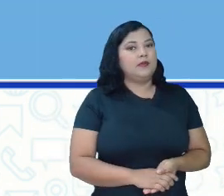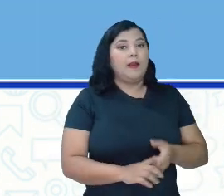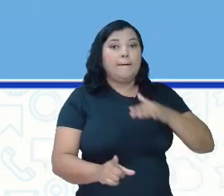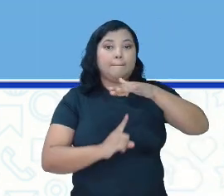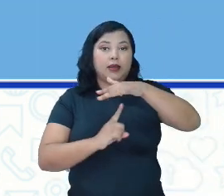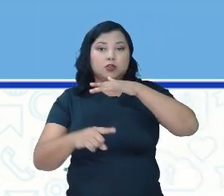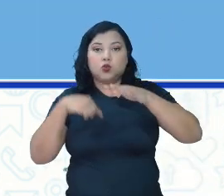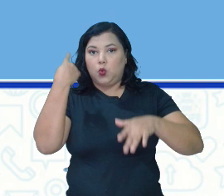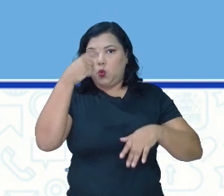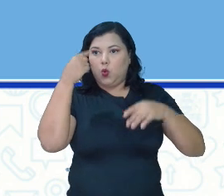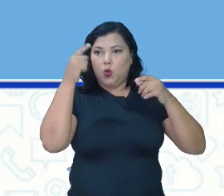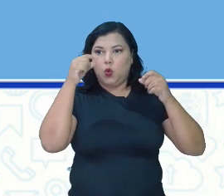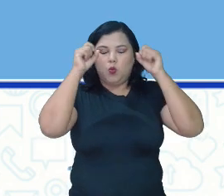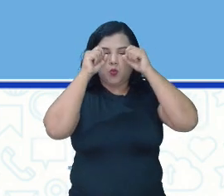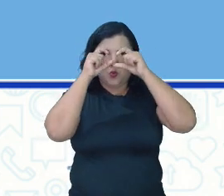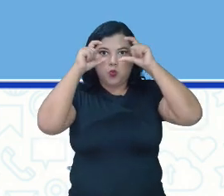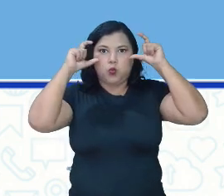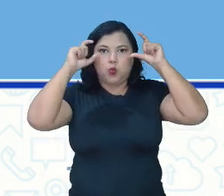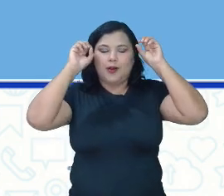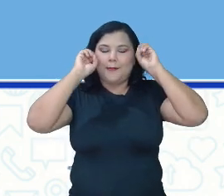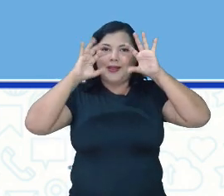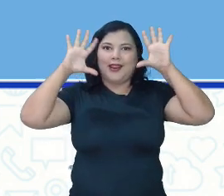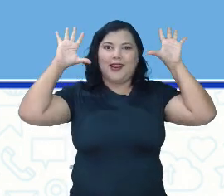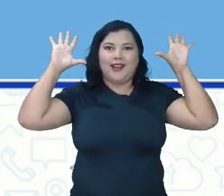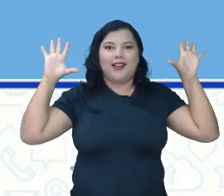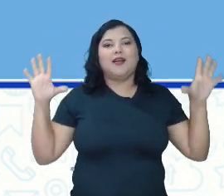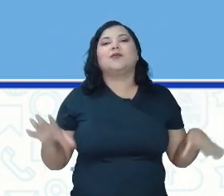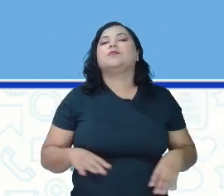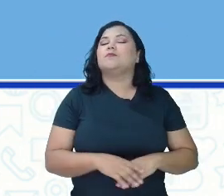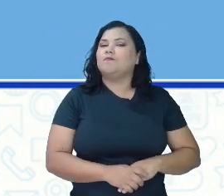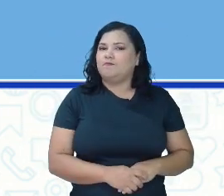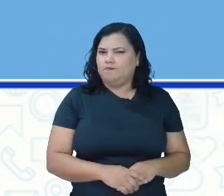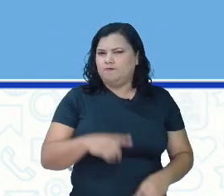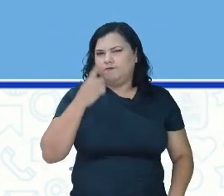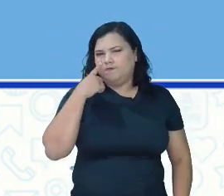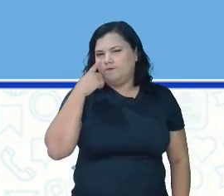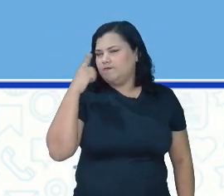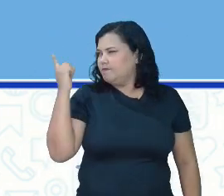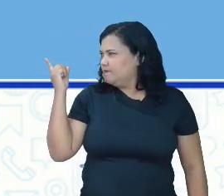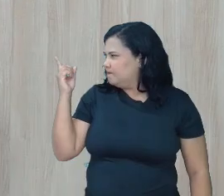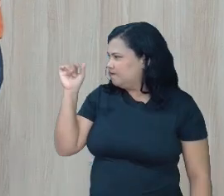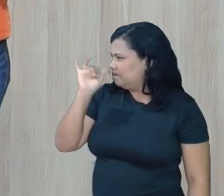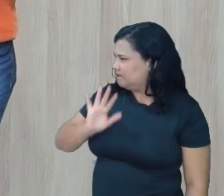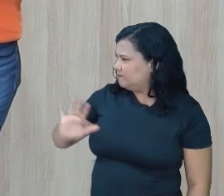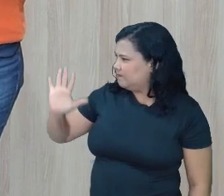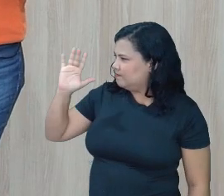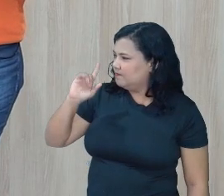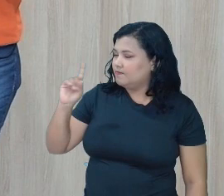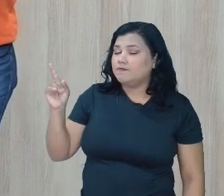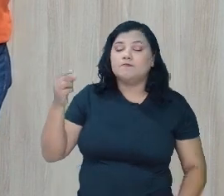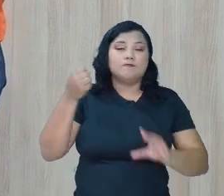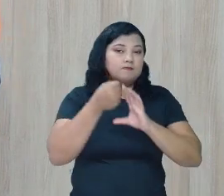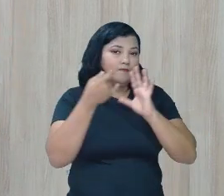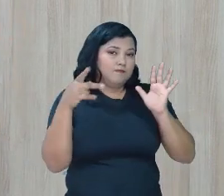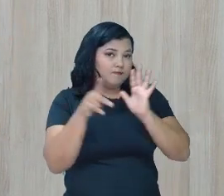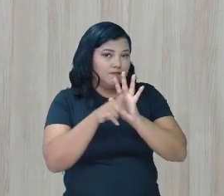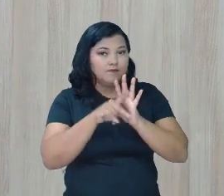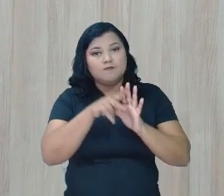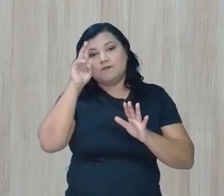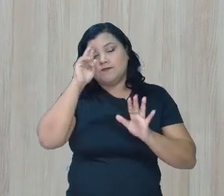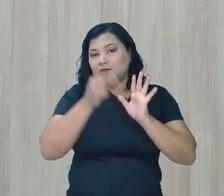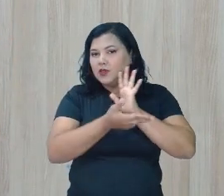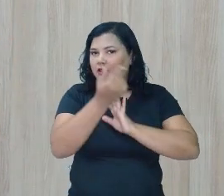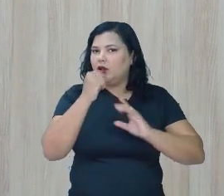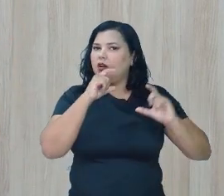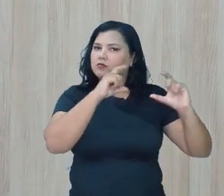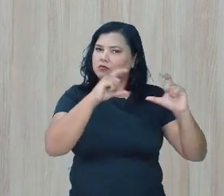personagens de olhos muito grandes e brilhantes, não é? Então, essa é a característica das histórias em quadrinhos, não é?